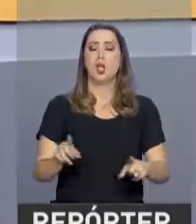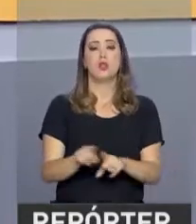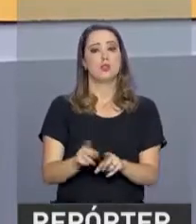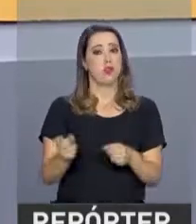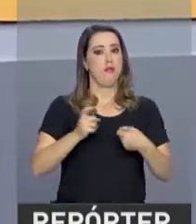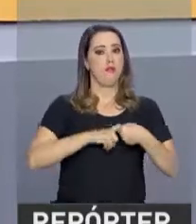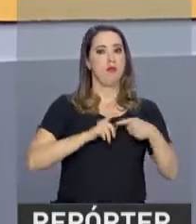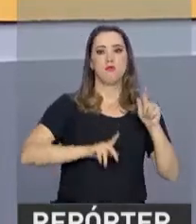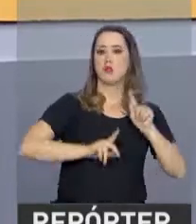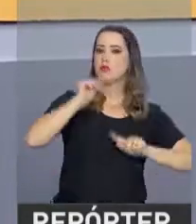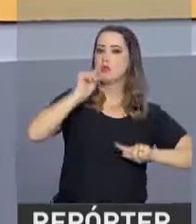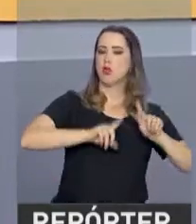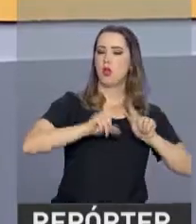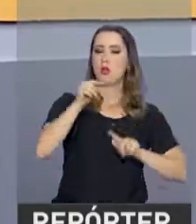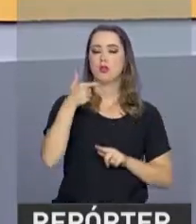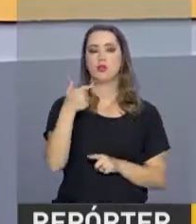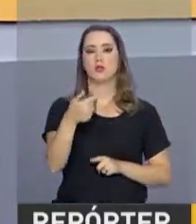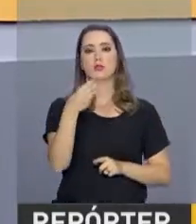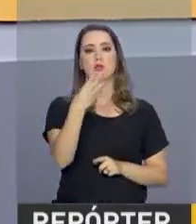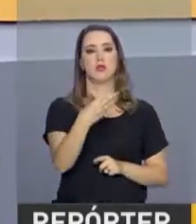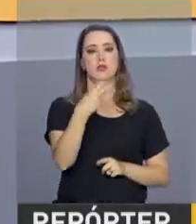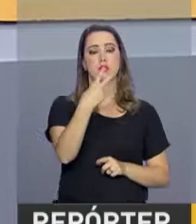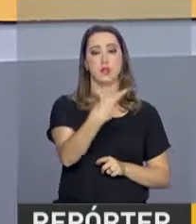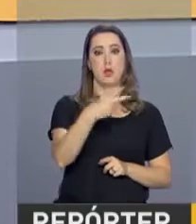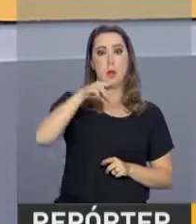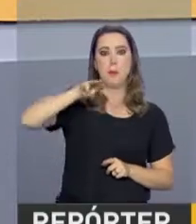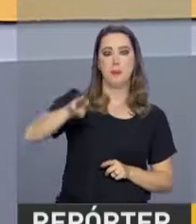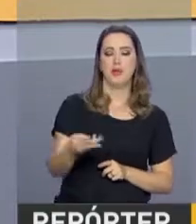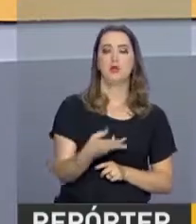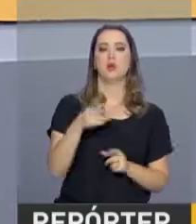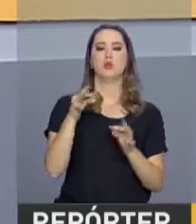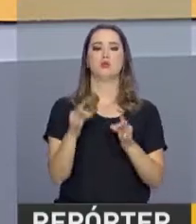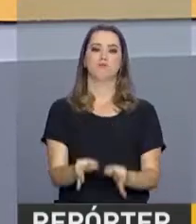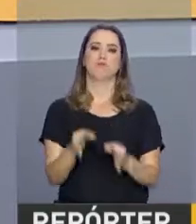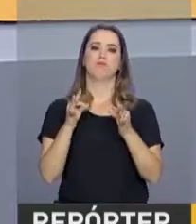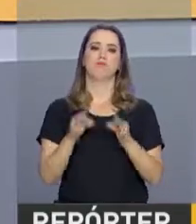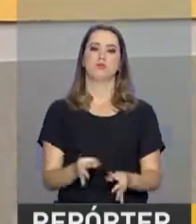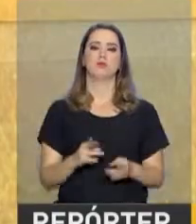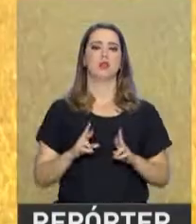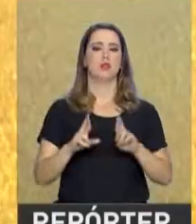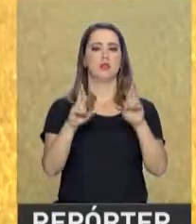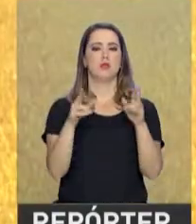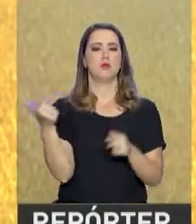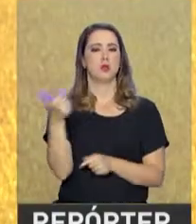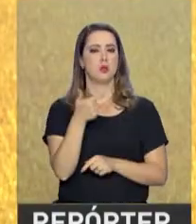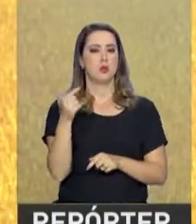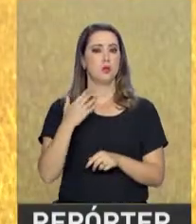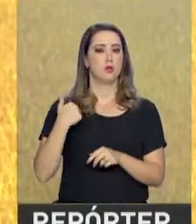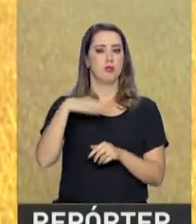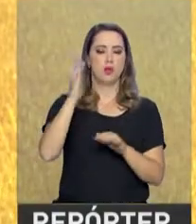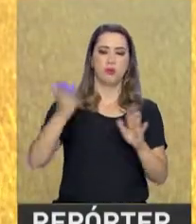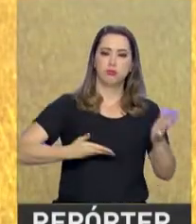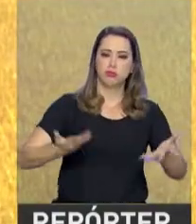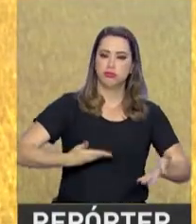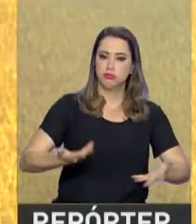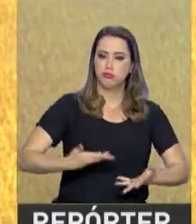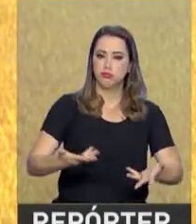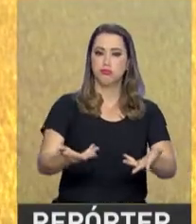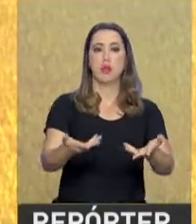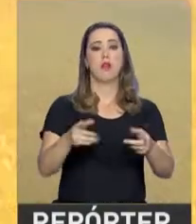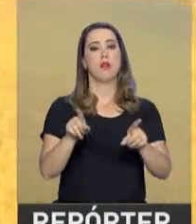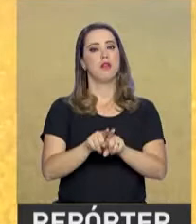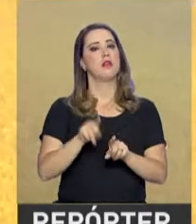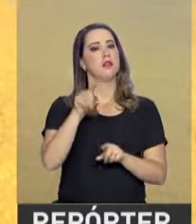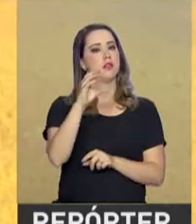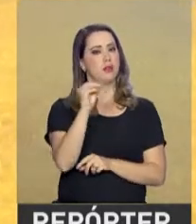histórico com produção de 232 milhões de toneladas a previsão da segunda maior colheita é da companhia nacional de